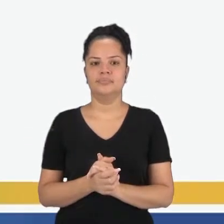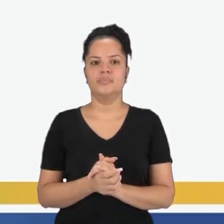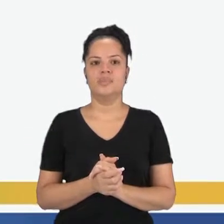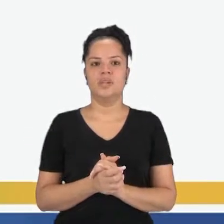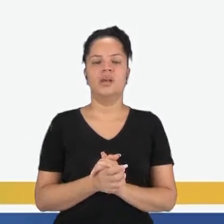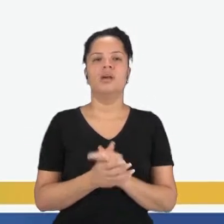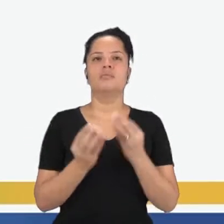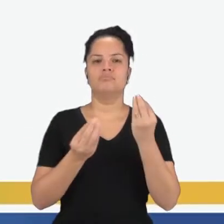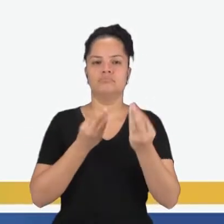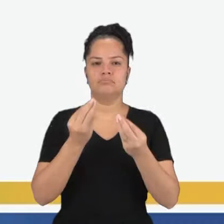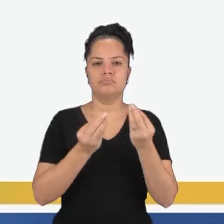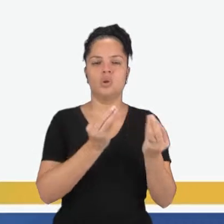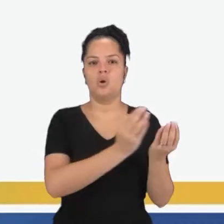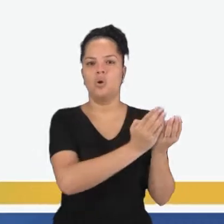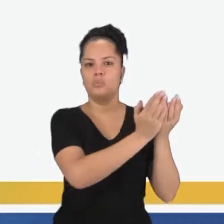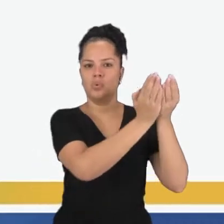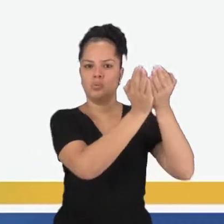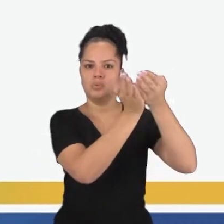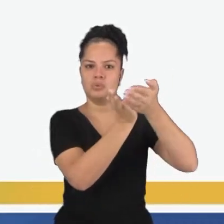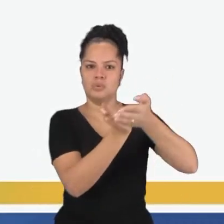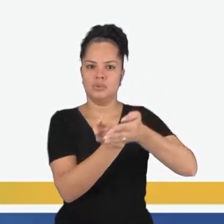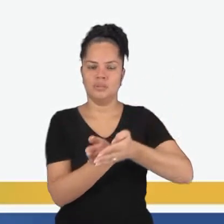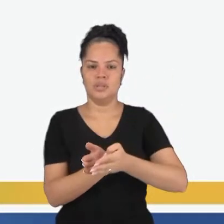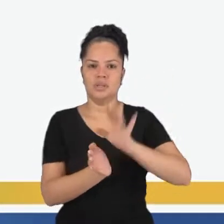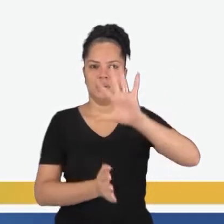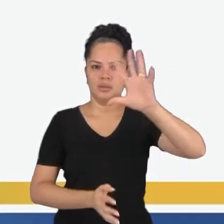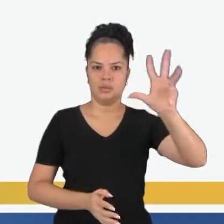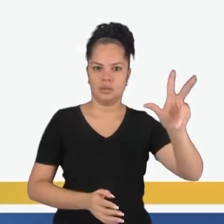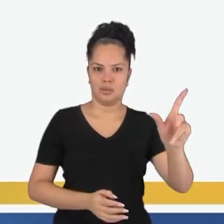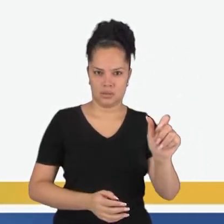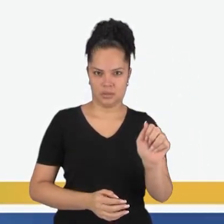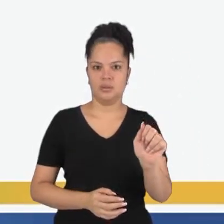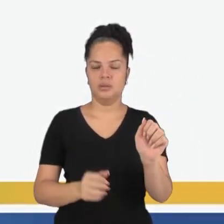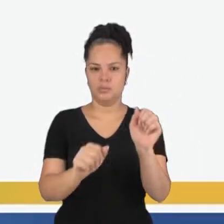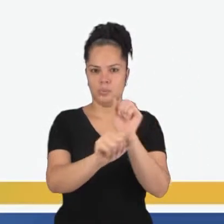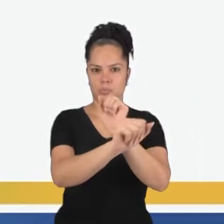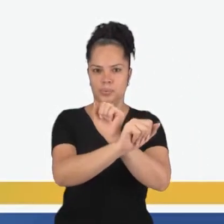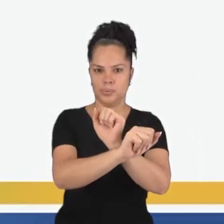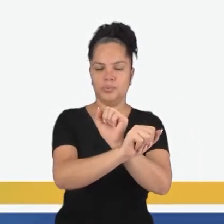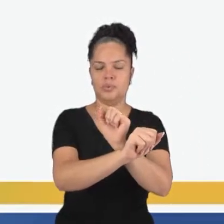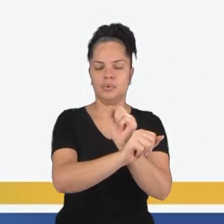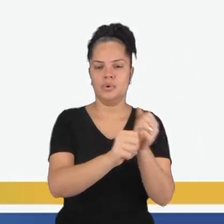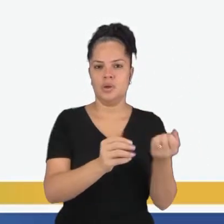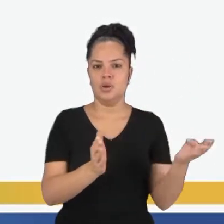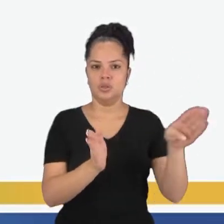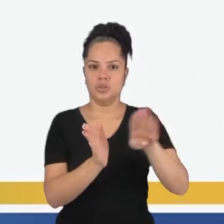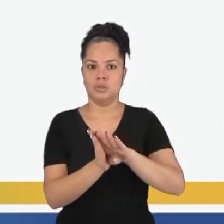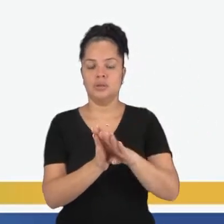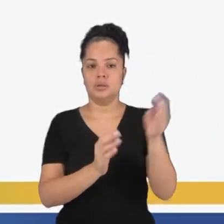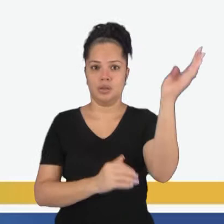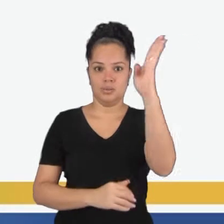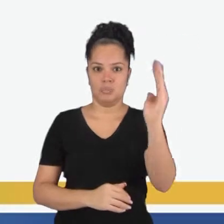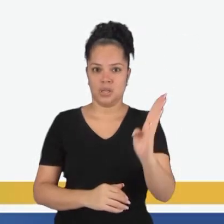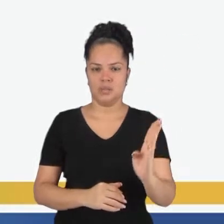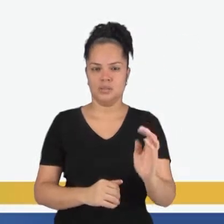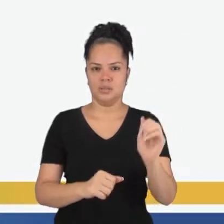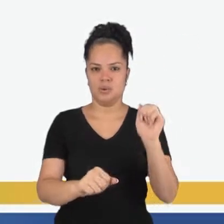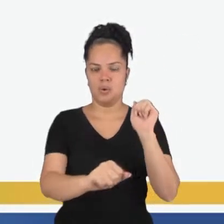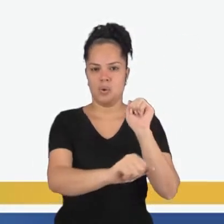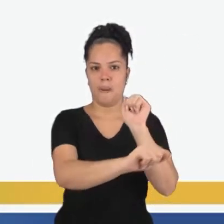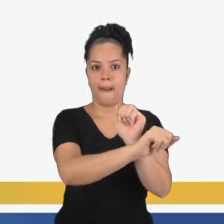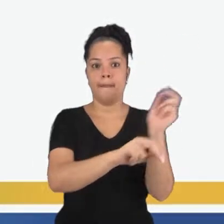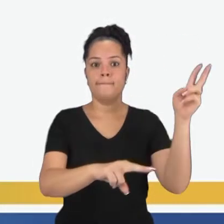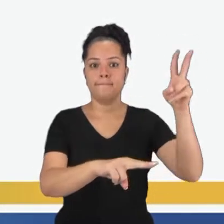o trajeto dos africanos escravizados. Até chegarem ao Brasil, aprisionados em alguns